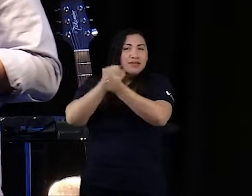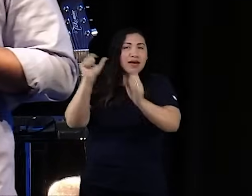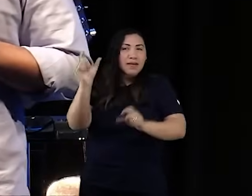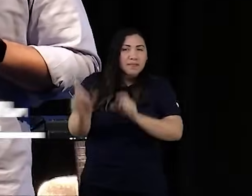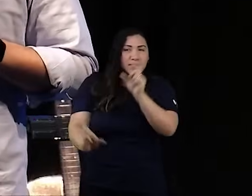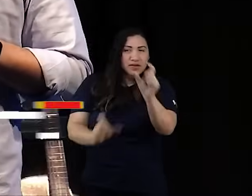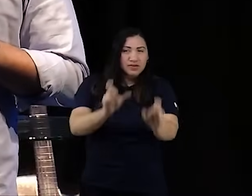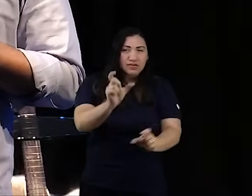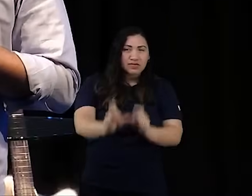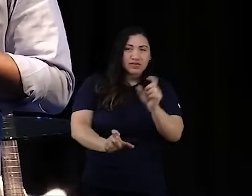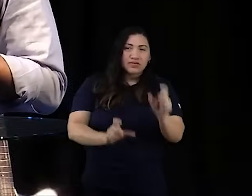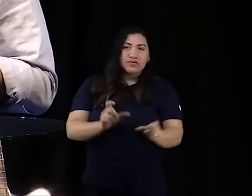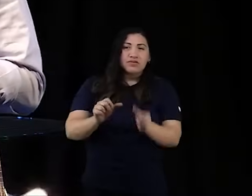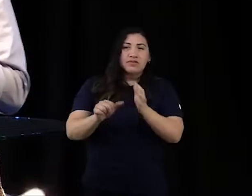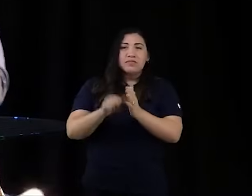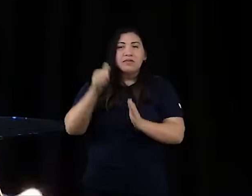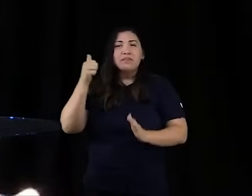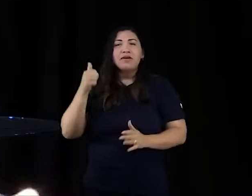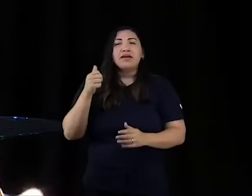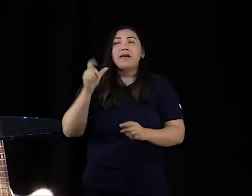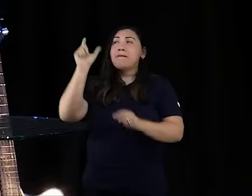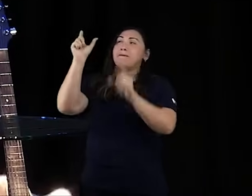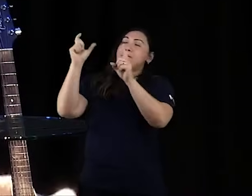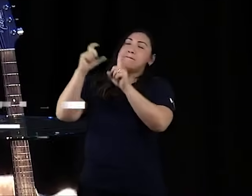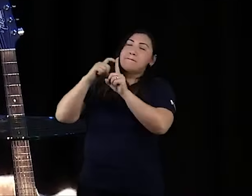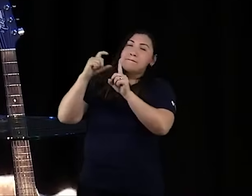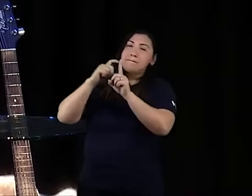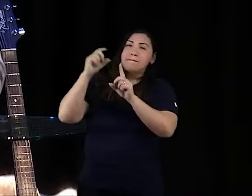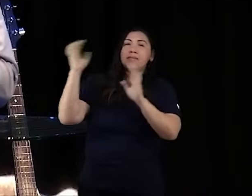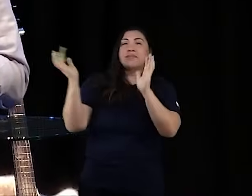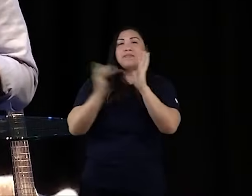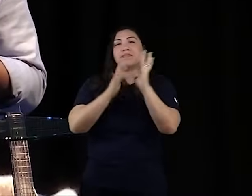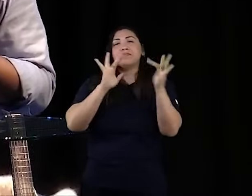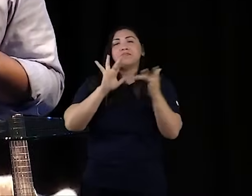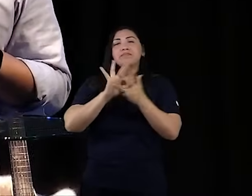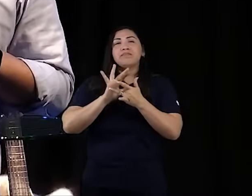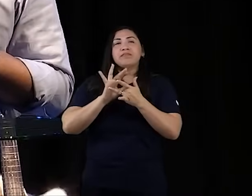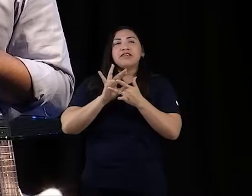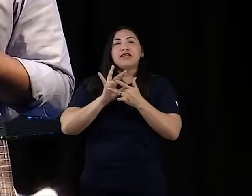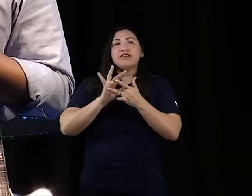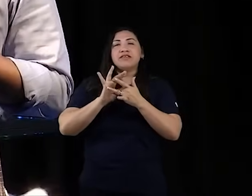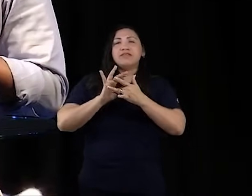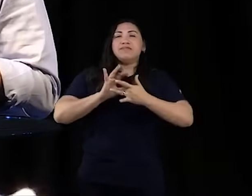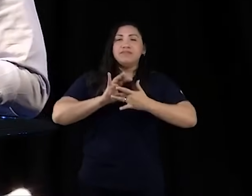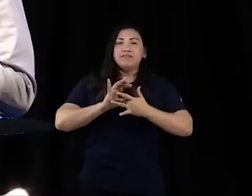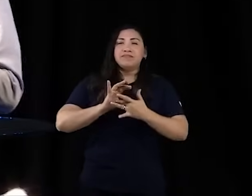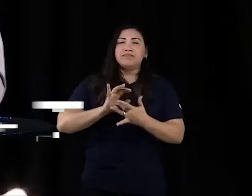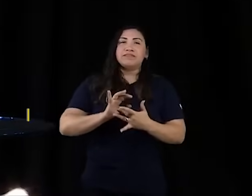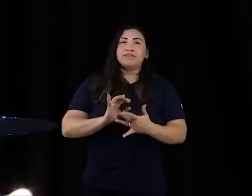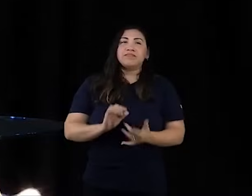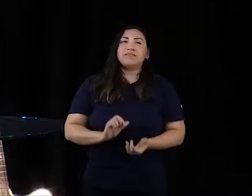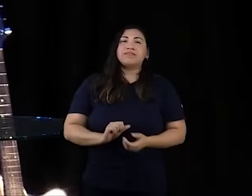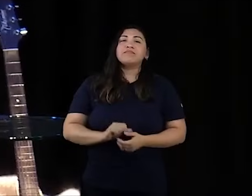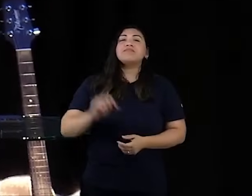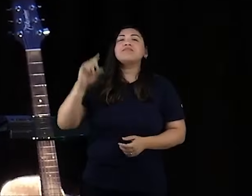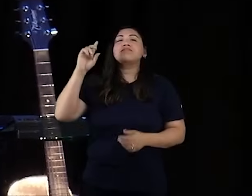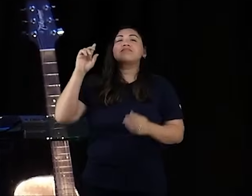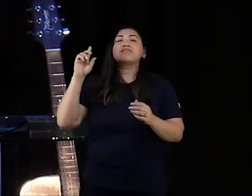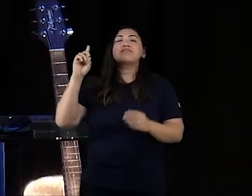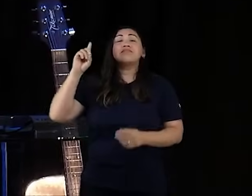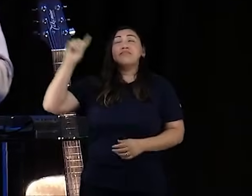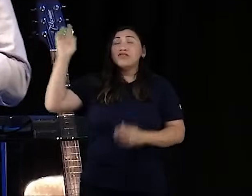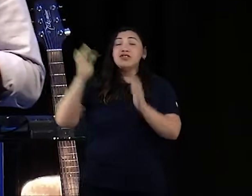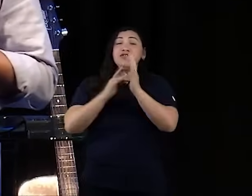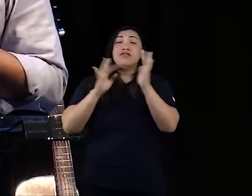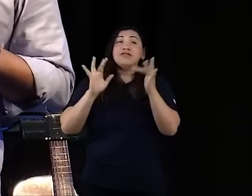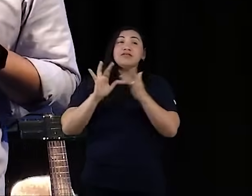Jesus cheio do espírito santo numa sinagoga ele vai dizer em Lucas Capítulo 4 ele veio libertar